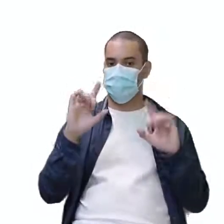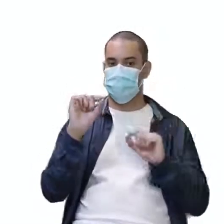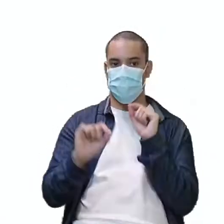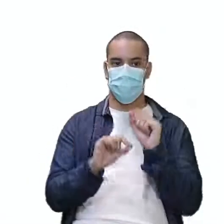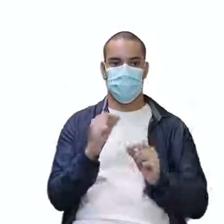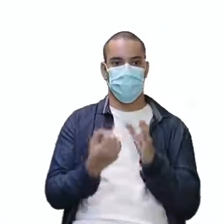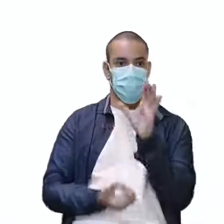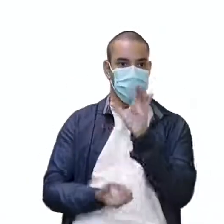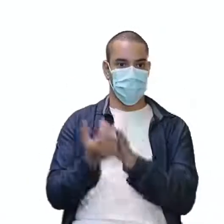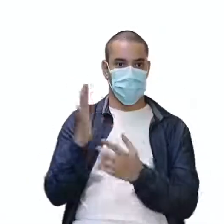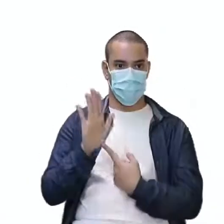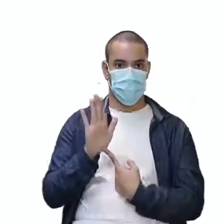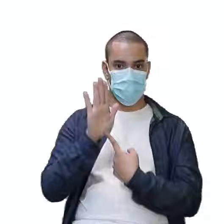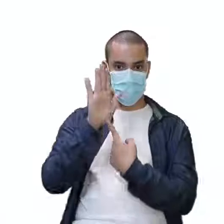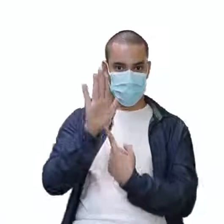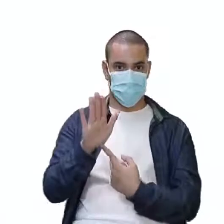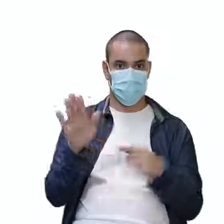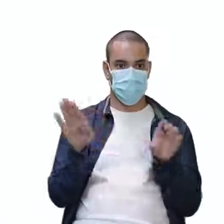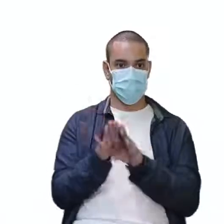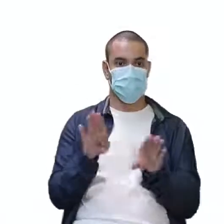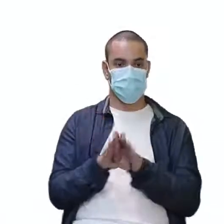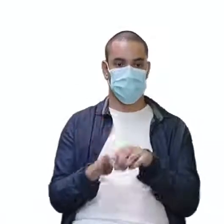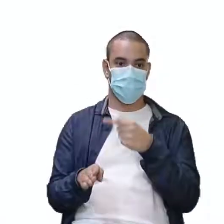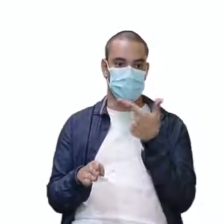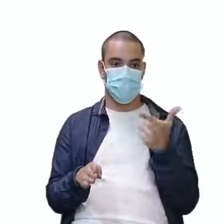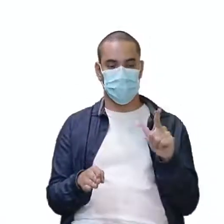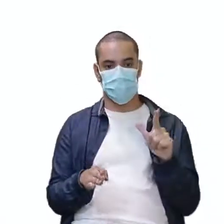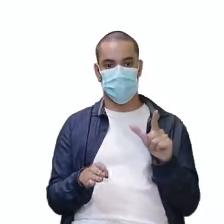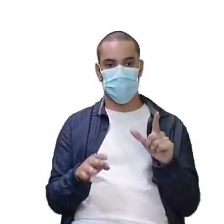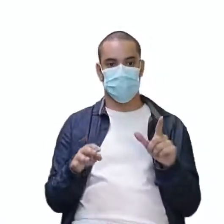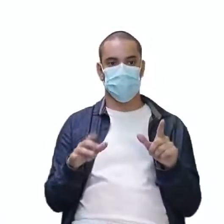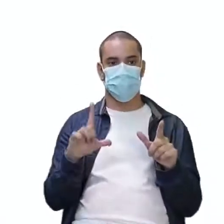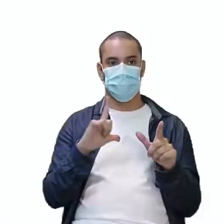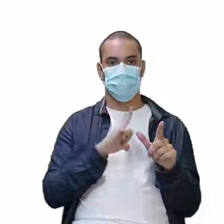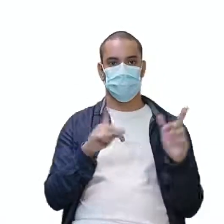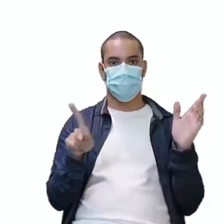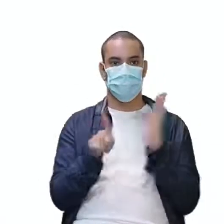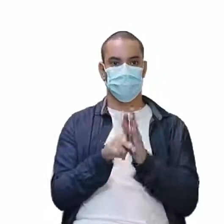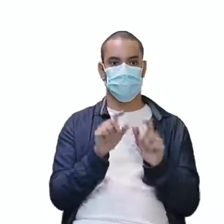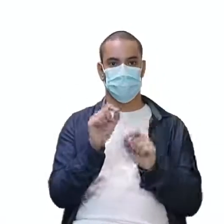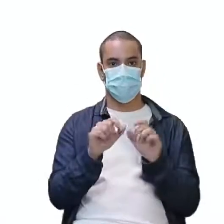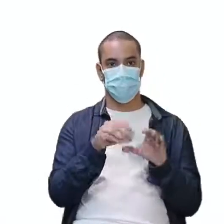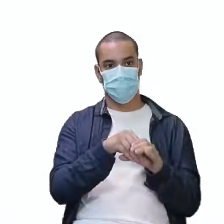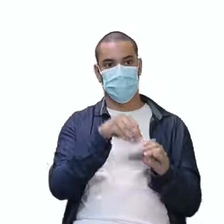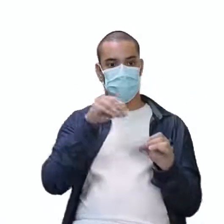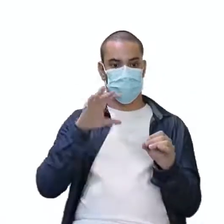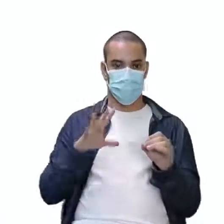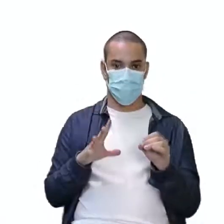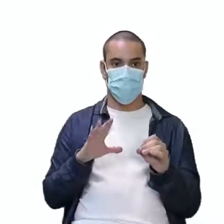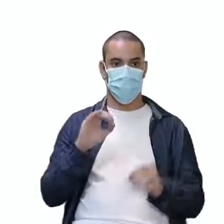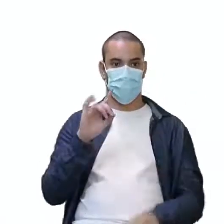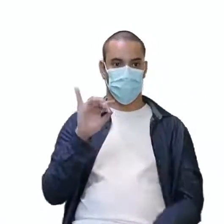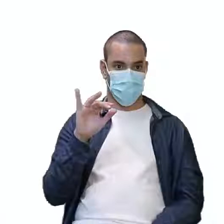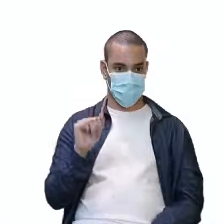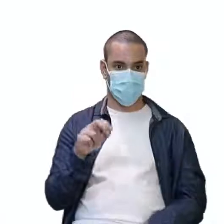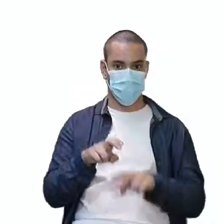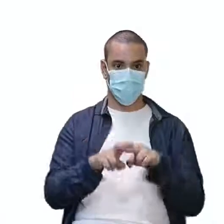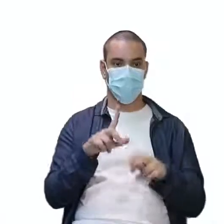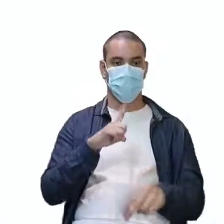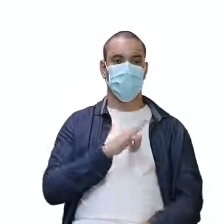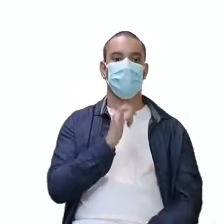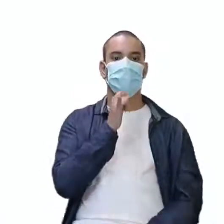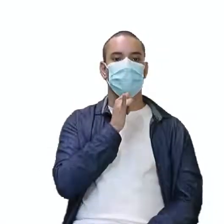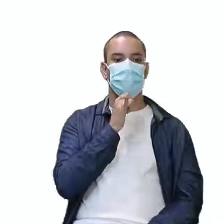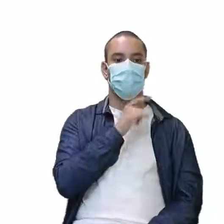na reprodução e outros no deslocamento da colônia, tá? Então, aqui você tem um